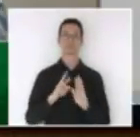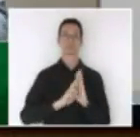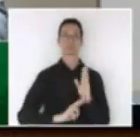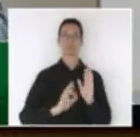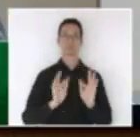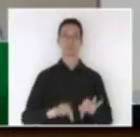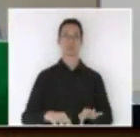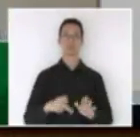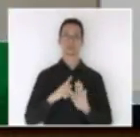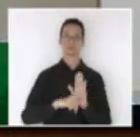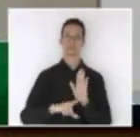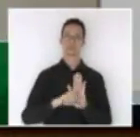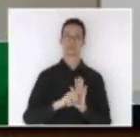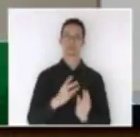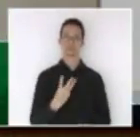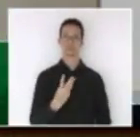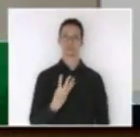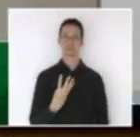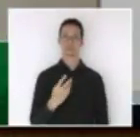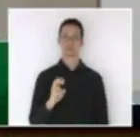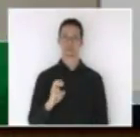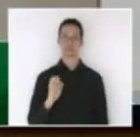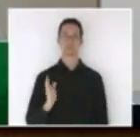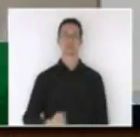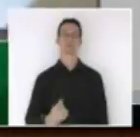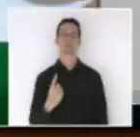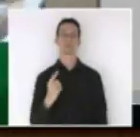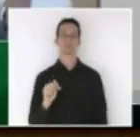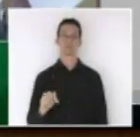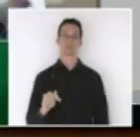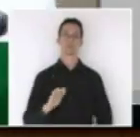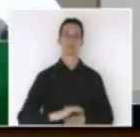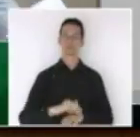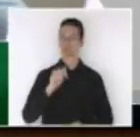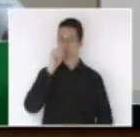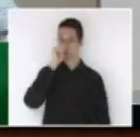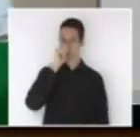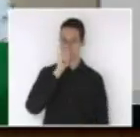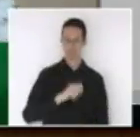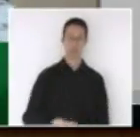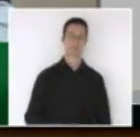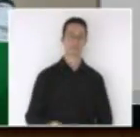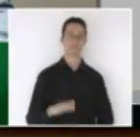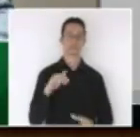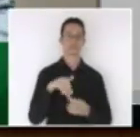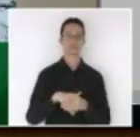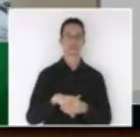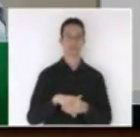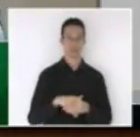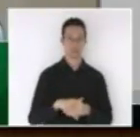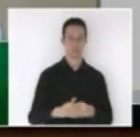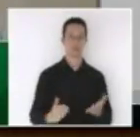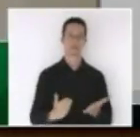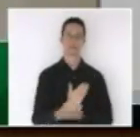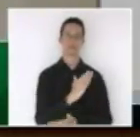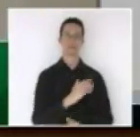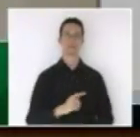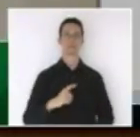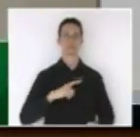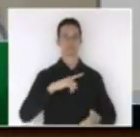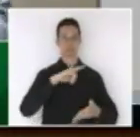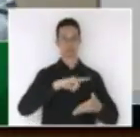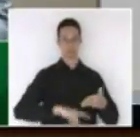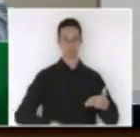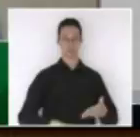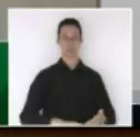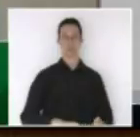lei 345/2017, deputado João Amin. Em votação, aprovado. Temos ainda as moções.